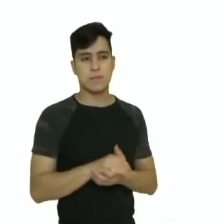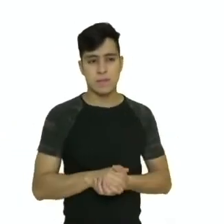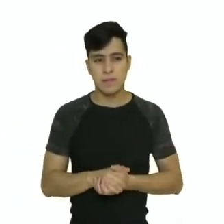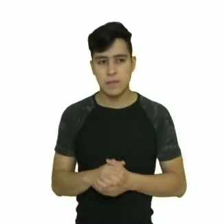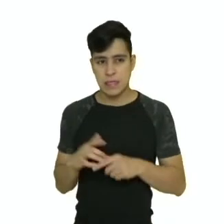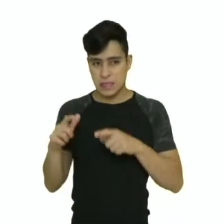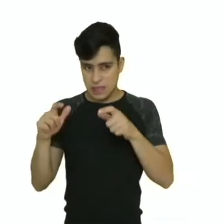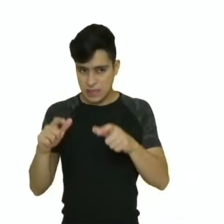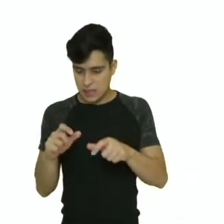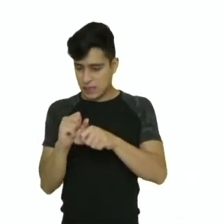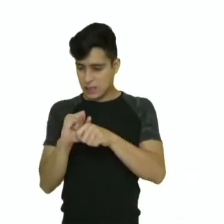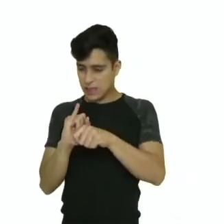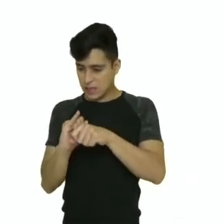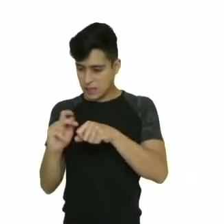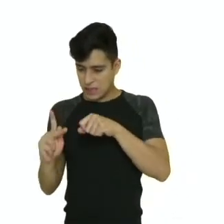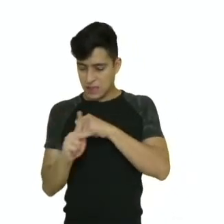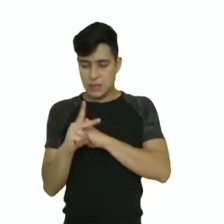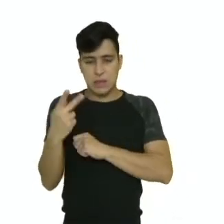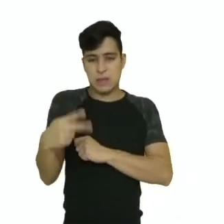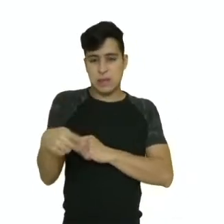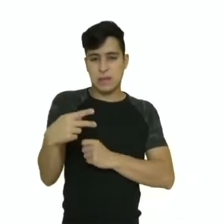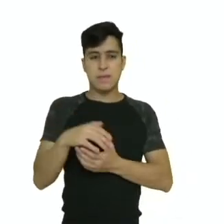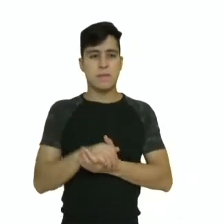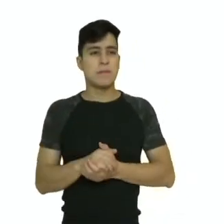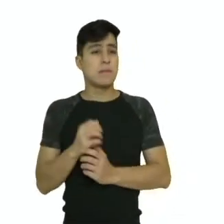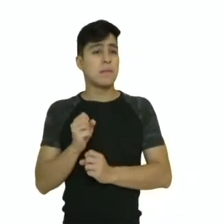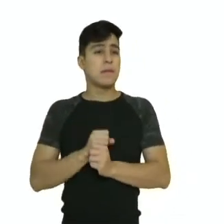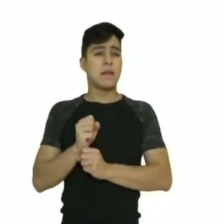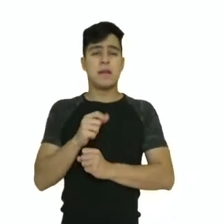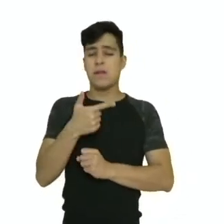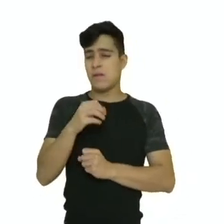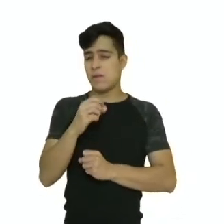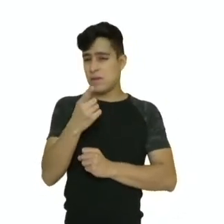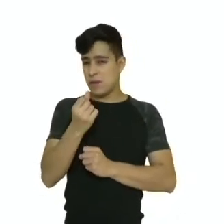Ilhas Falkland, tá bom? Em